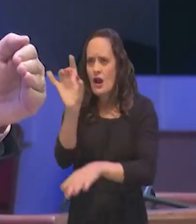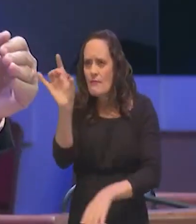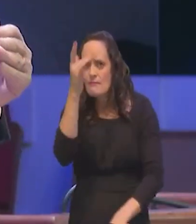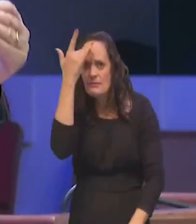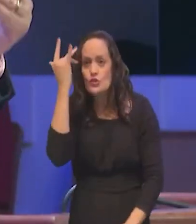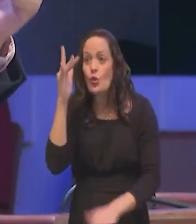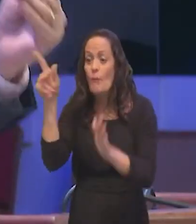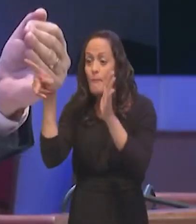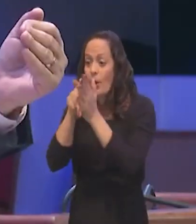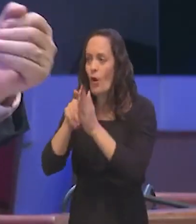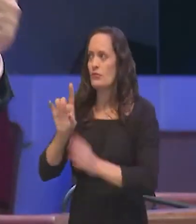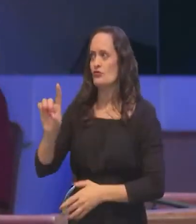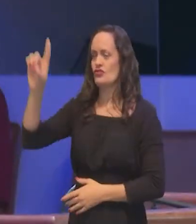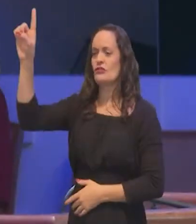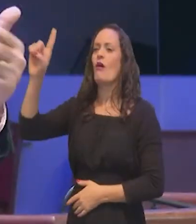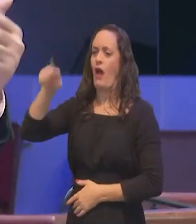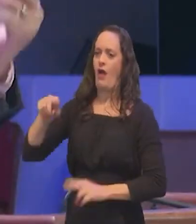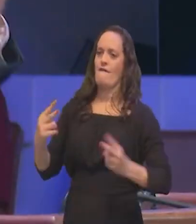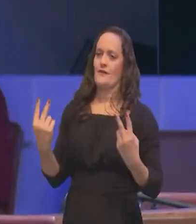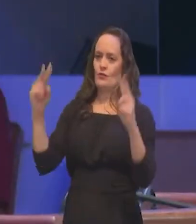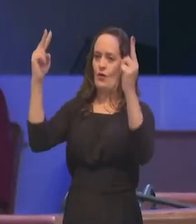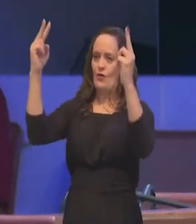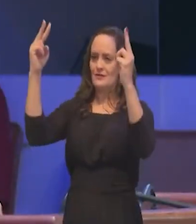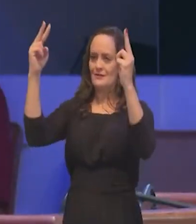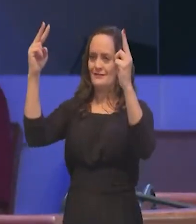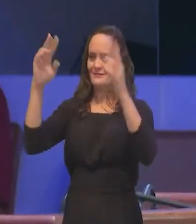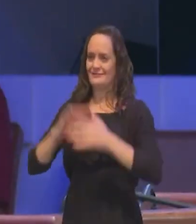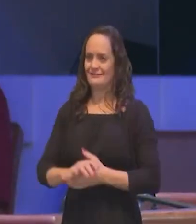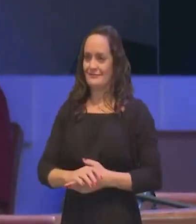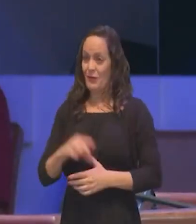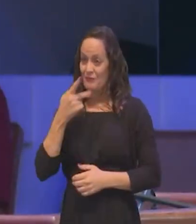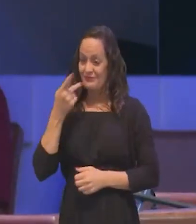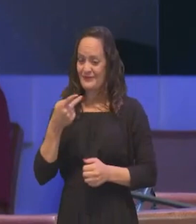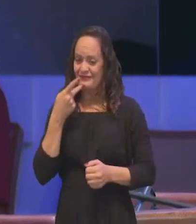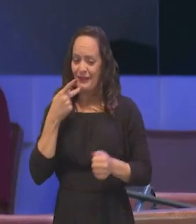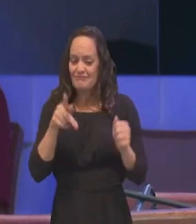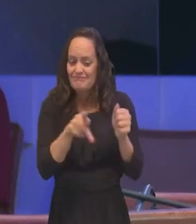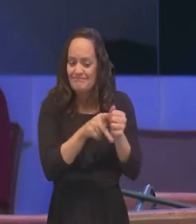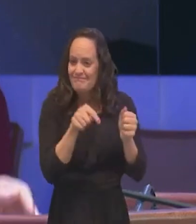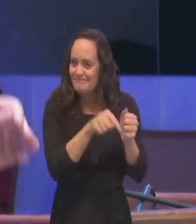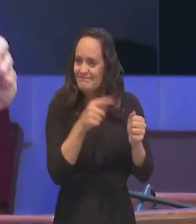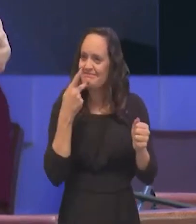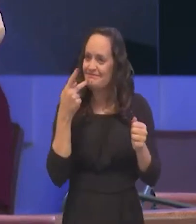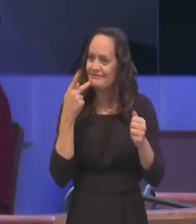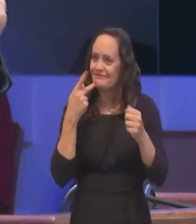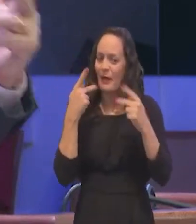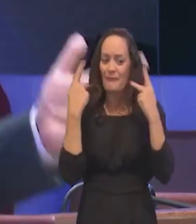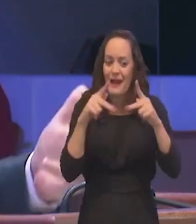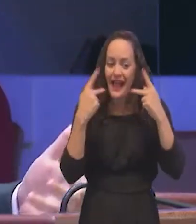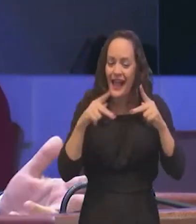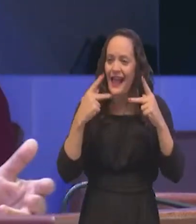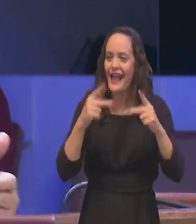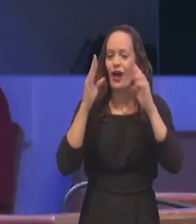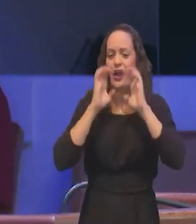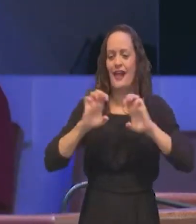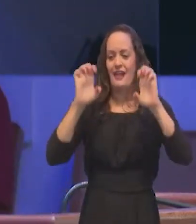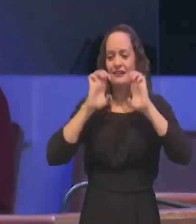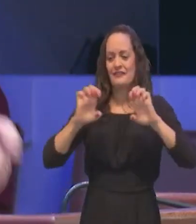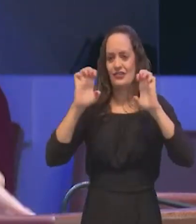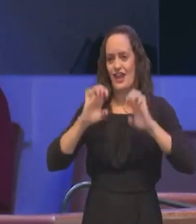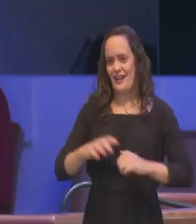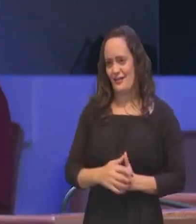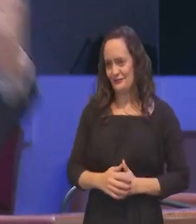Senhor concede a Pedro, o homem usado por Deus, já dito aqui, para pregar o Evangelho, Atos no capítulo 2, a igreja